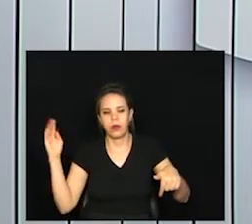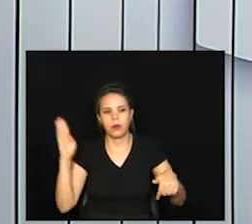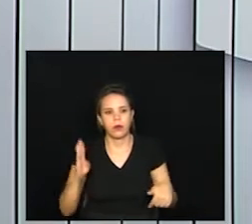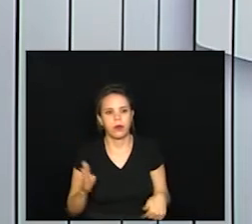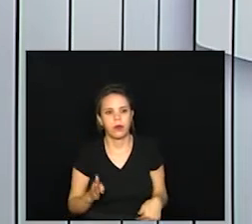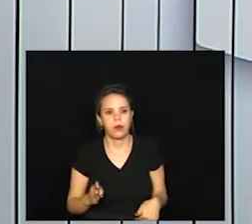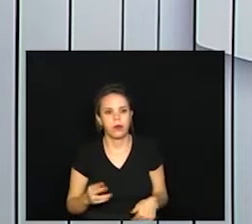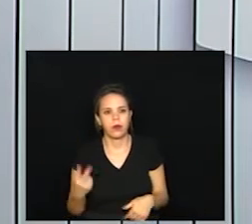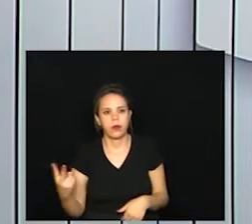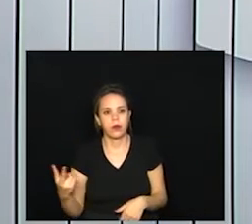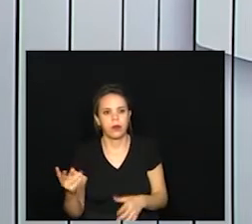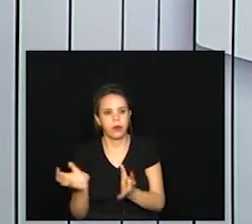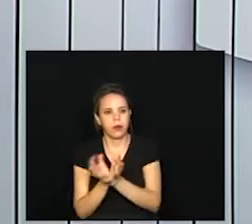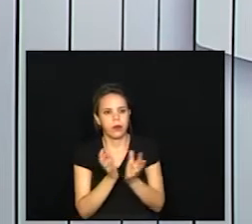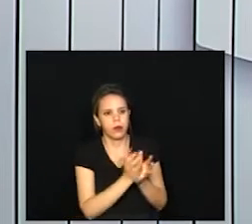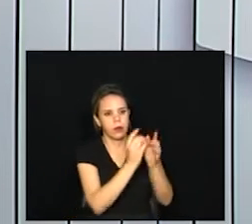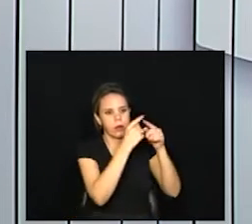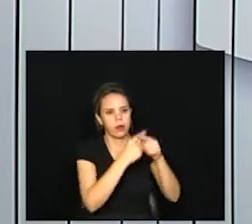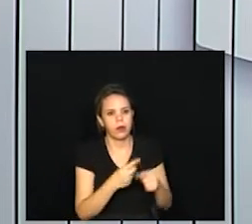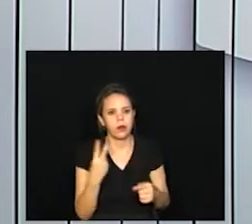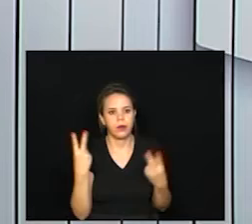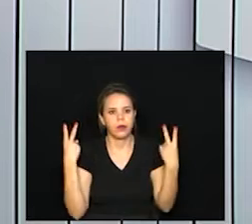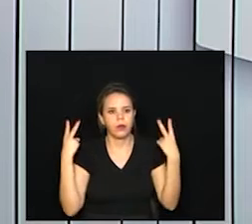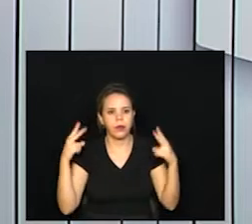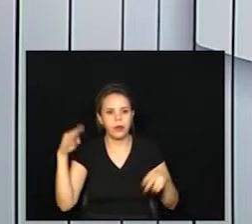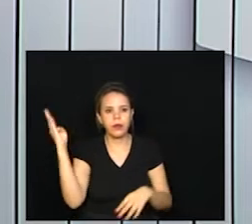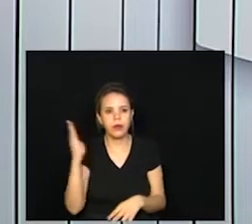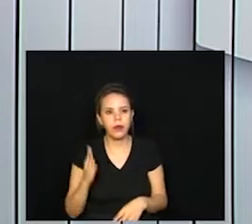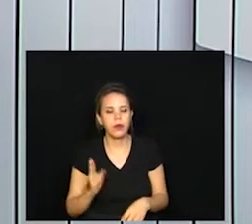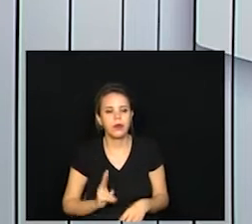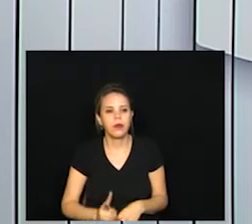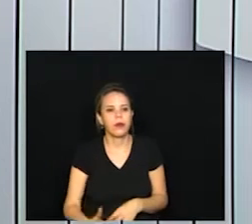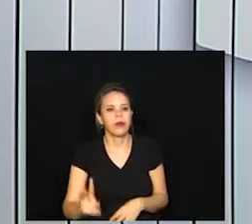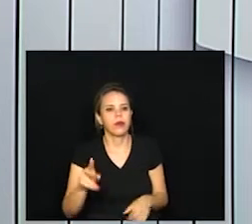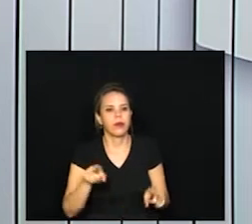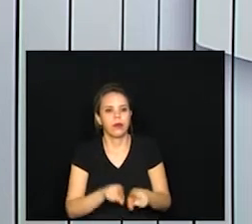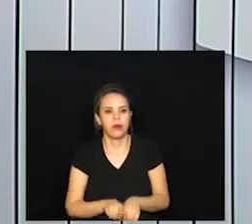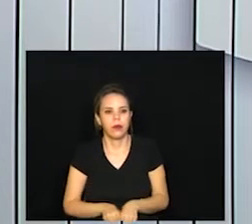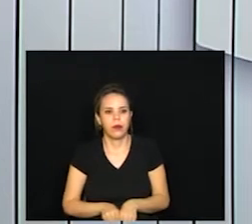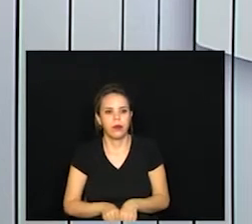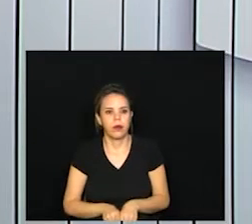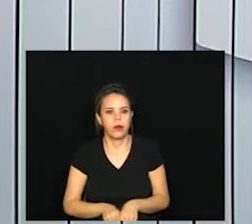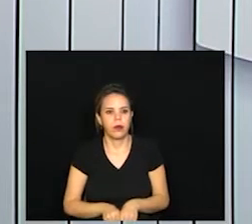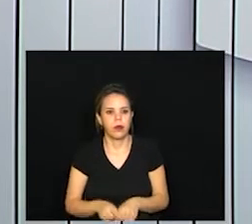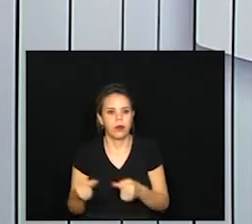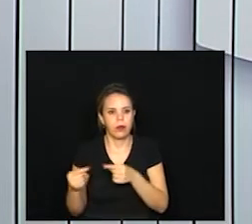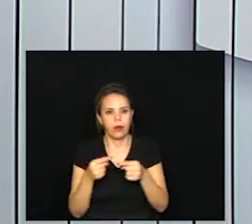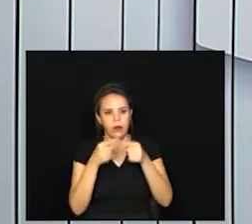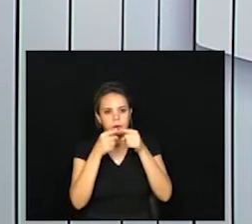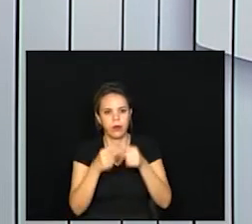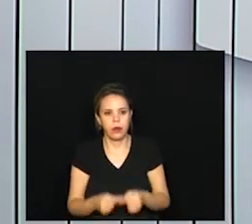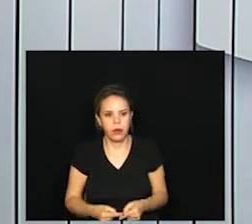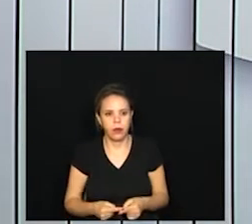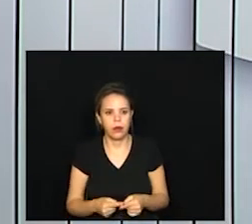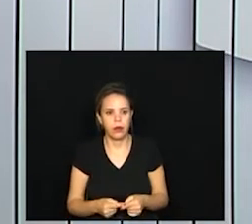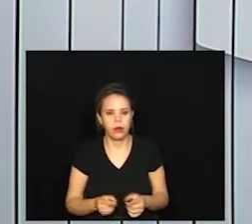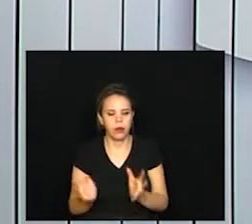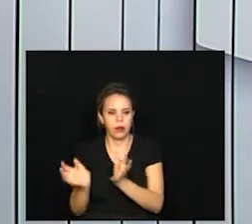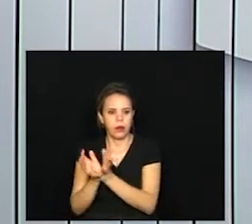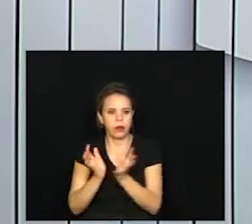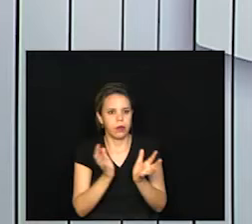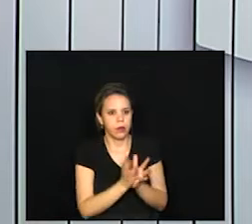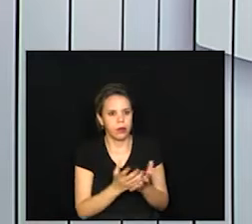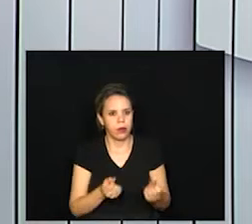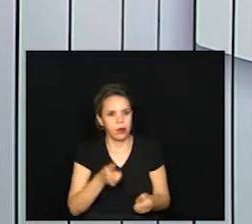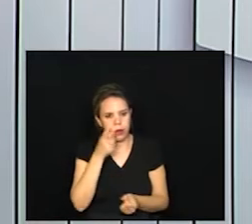Então, 2 jogos, 2 vitórias. Brasil encaminhando também naquelas competições em equipe. E